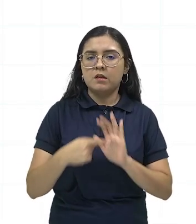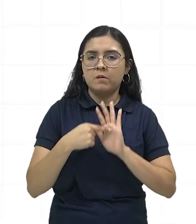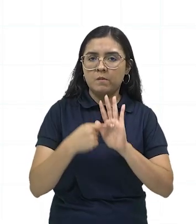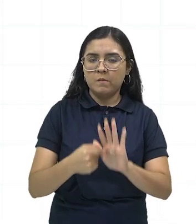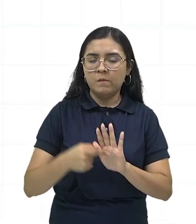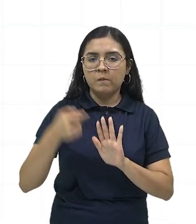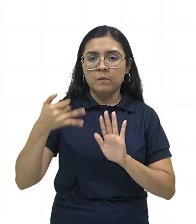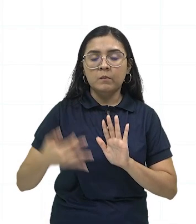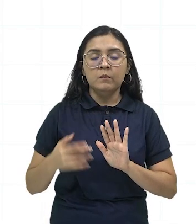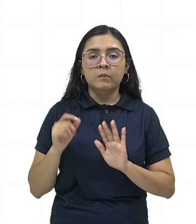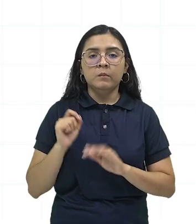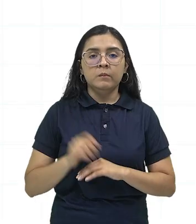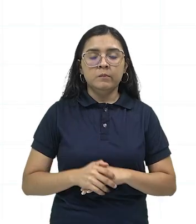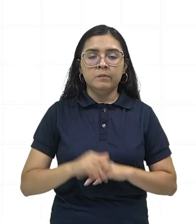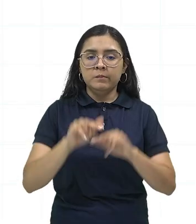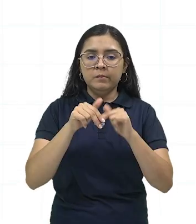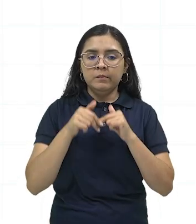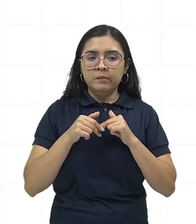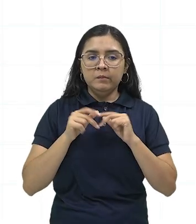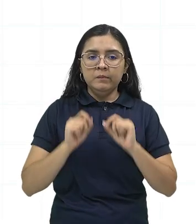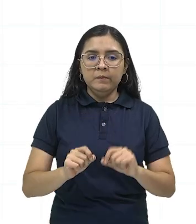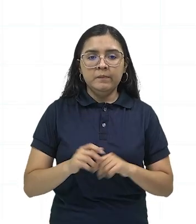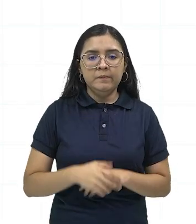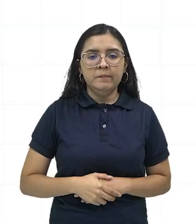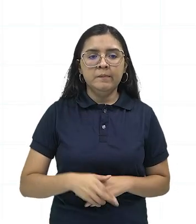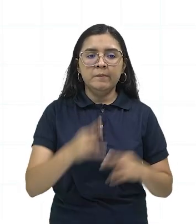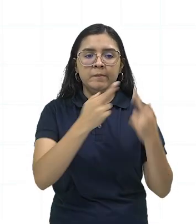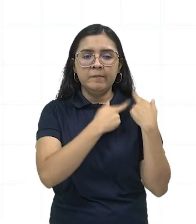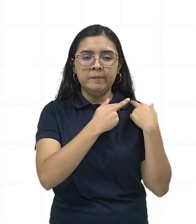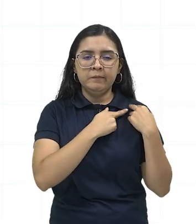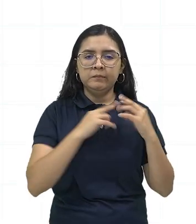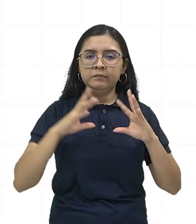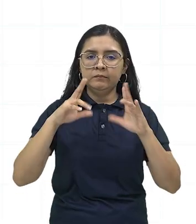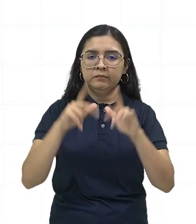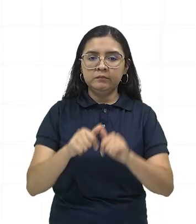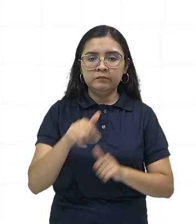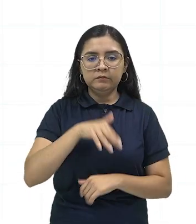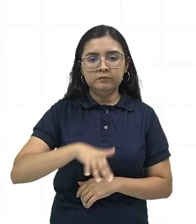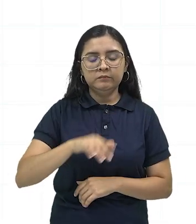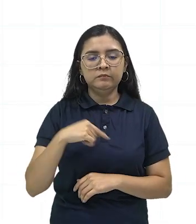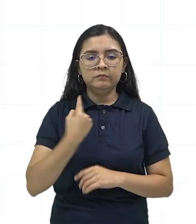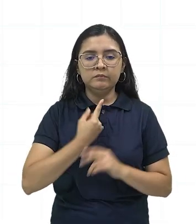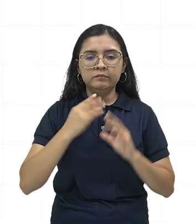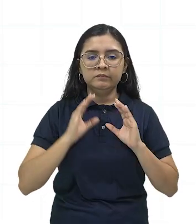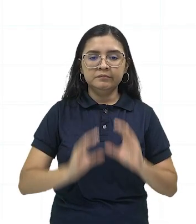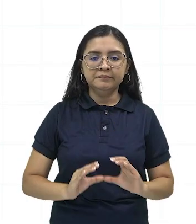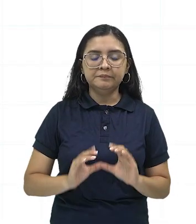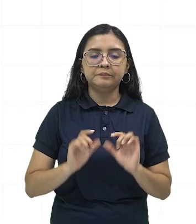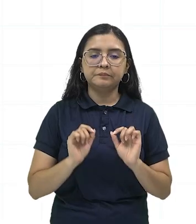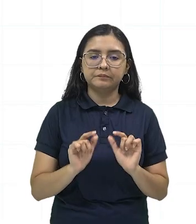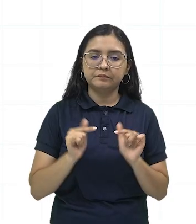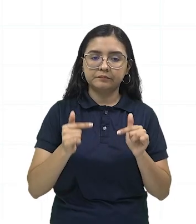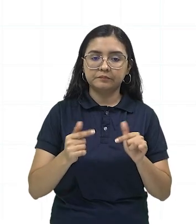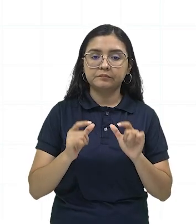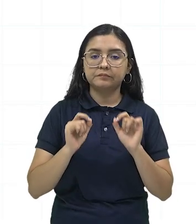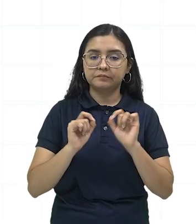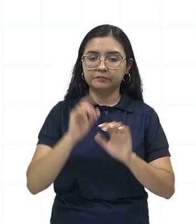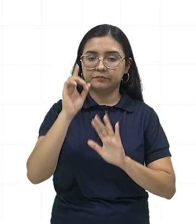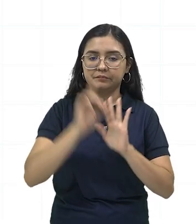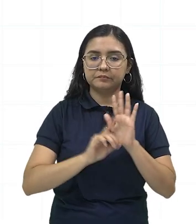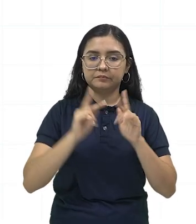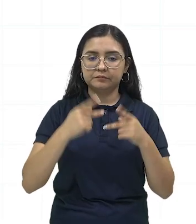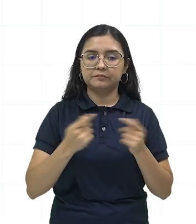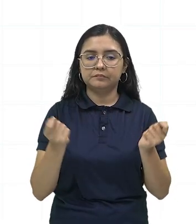Por isso, é responsabilidade de todos nós, como cidadãos digitais, defender os direitos humanos,